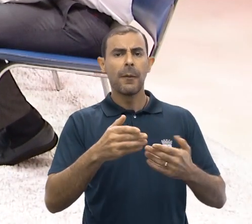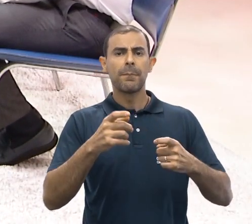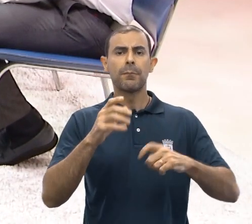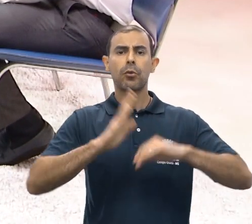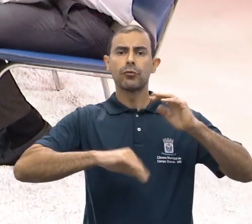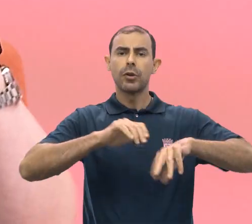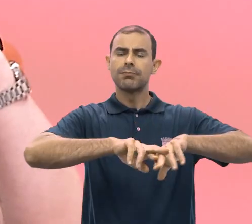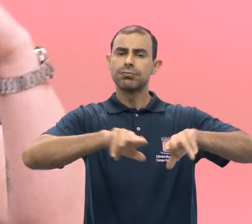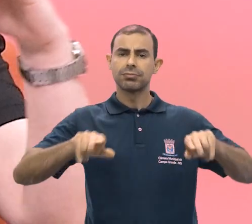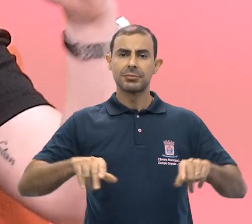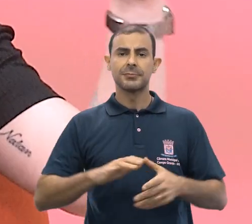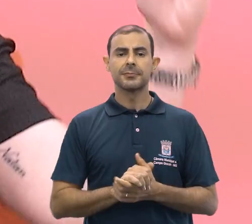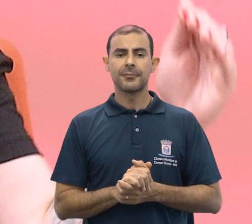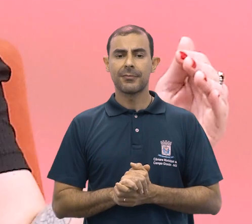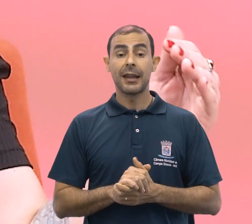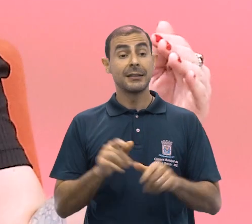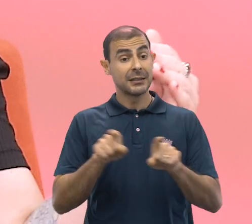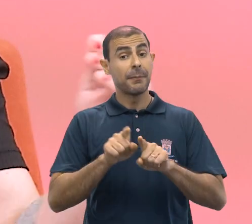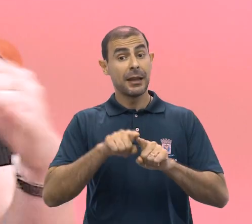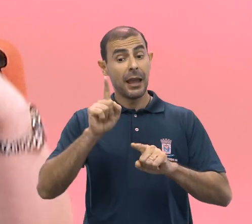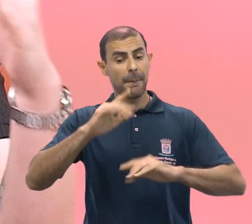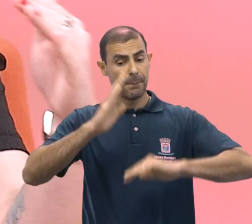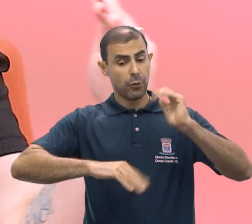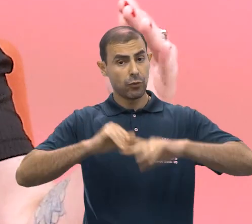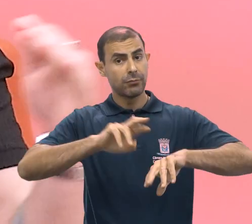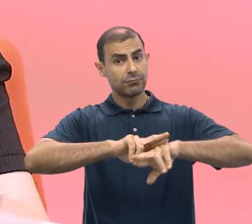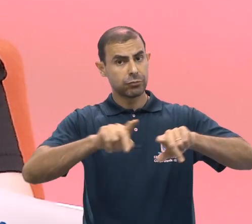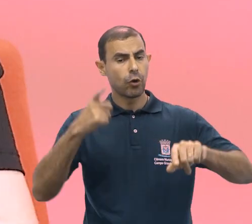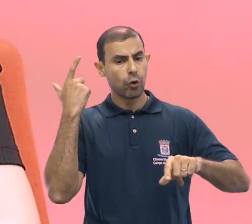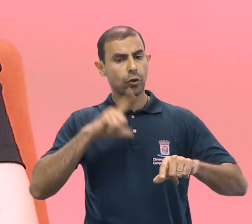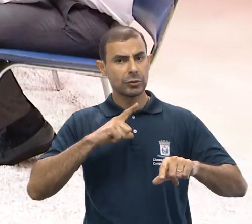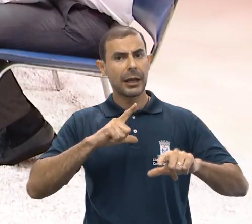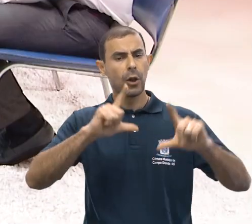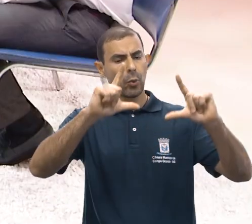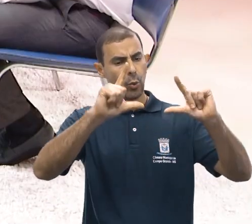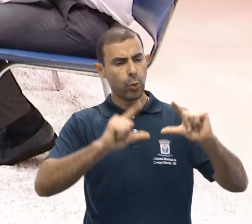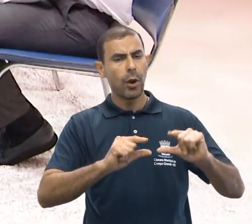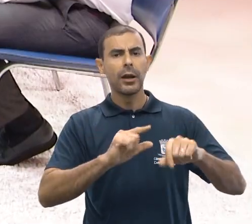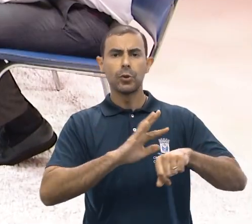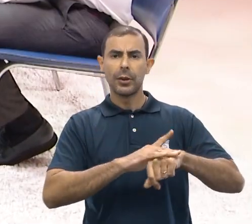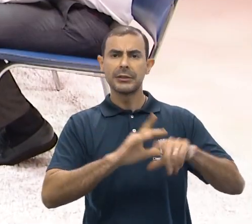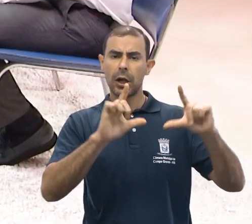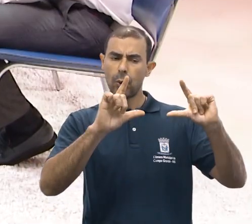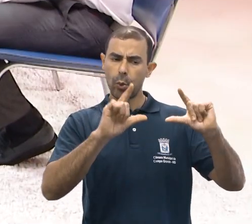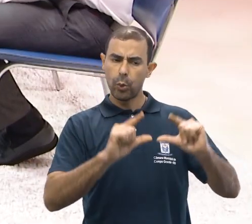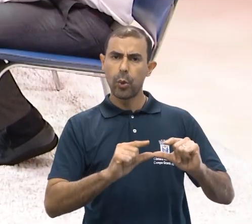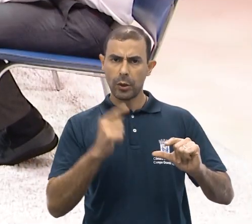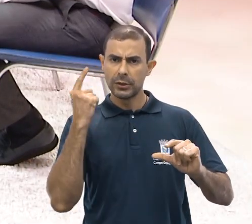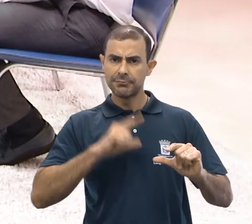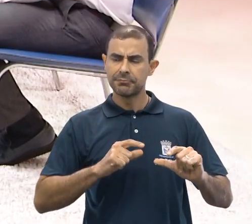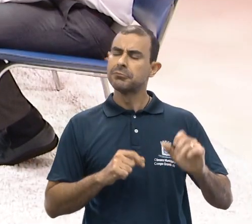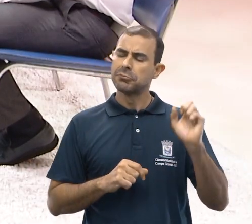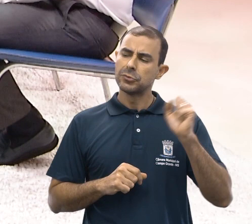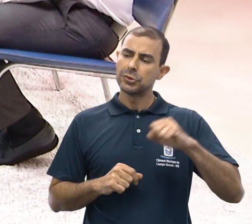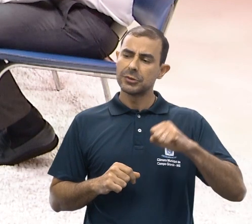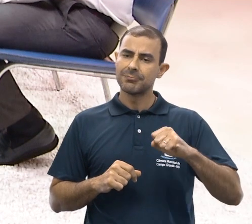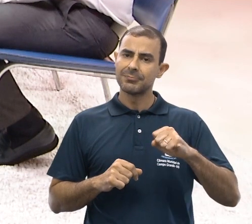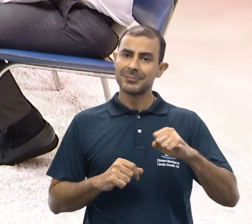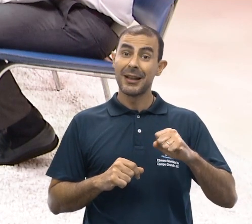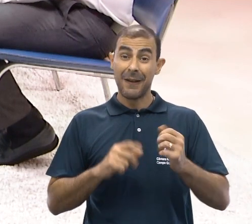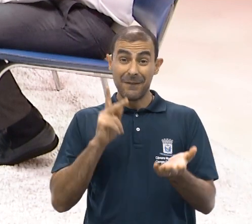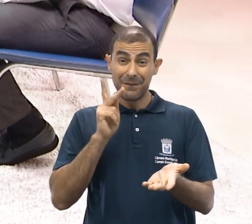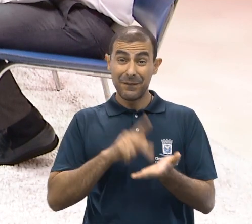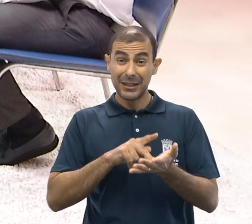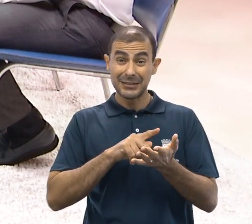você consegue também desacelerar essa doença? Existe esse estágio? Exato. A gente não sabe a evolução da